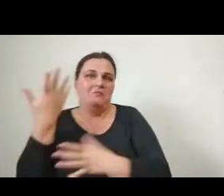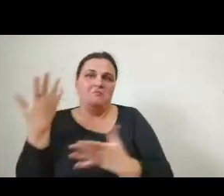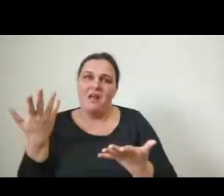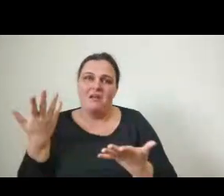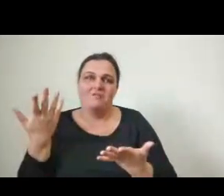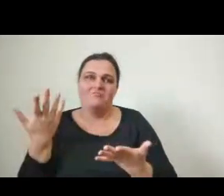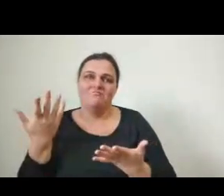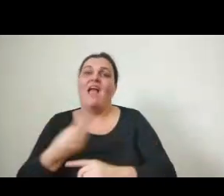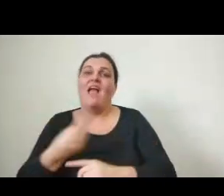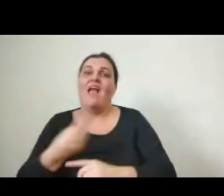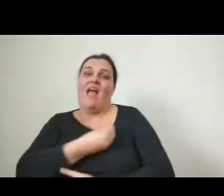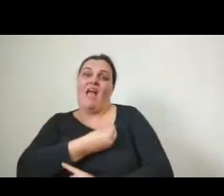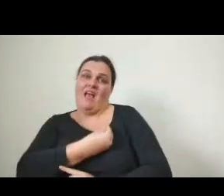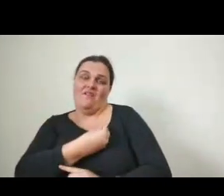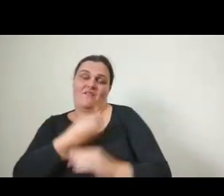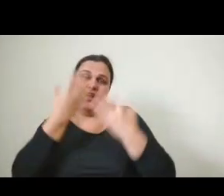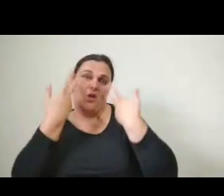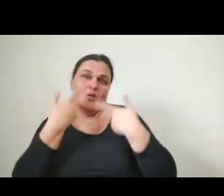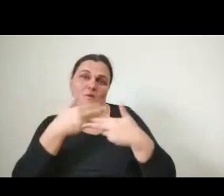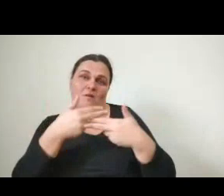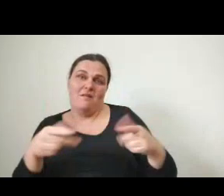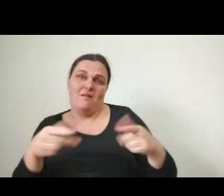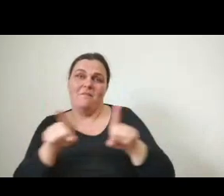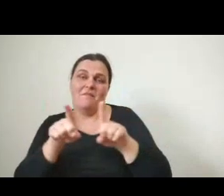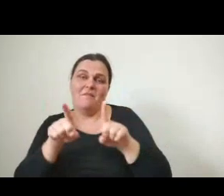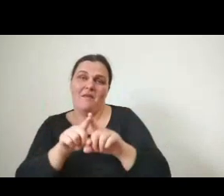pode haver a quebra de interações ecológicas,